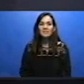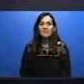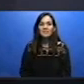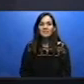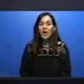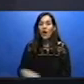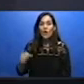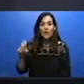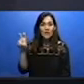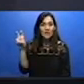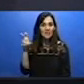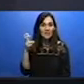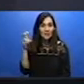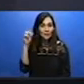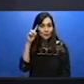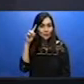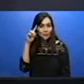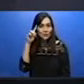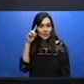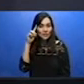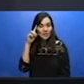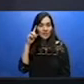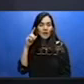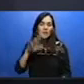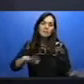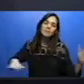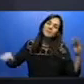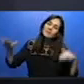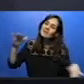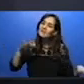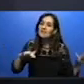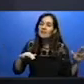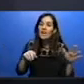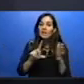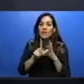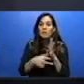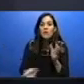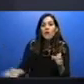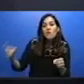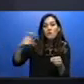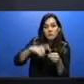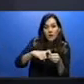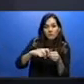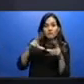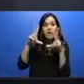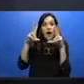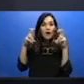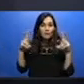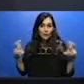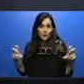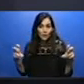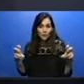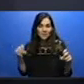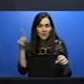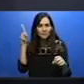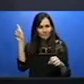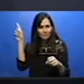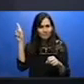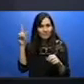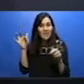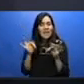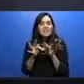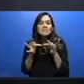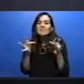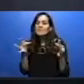E no quinto dia, manhã na piscina do hotel e retorno a Florianópolis. Aqui então a gente tem um guia super simples do que fazer,